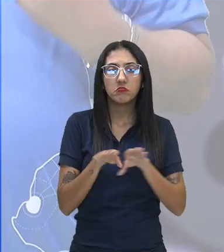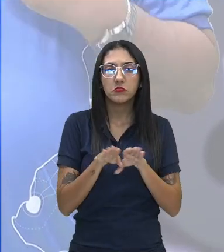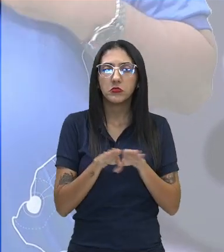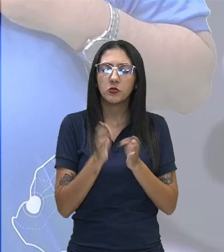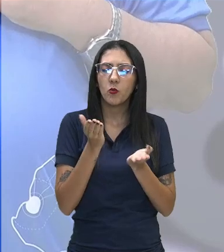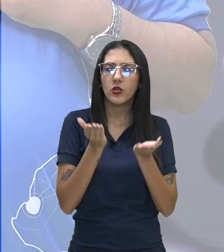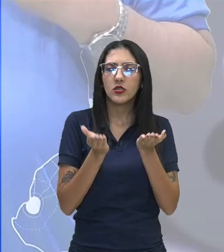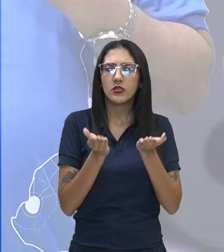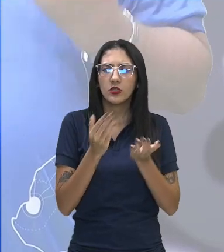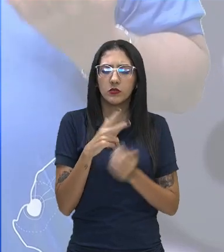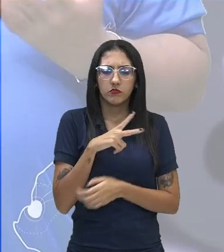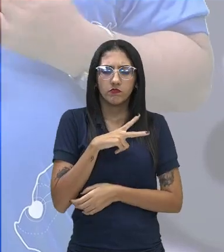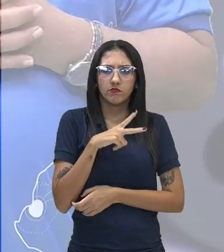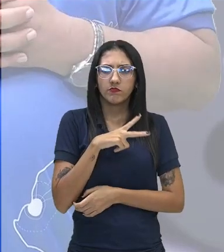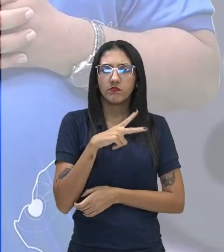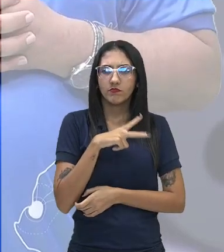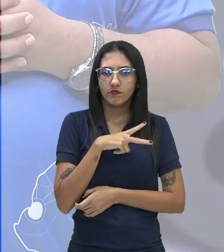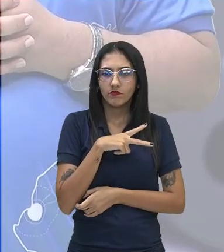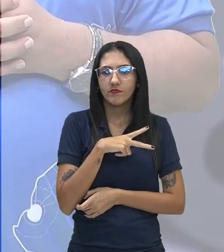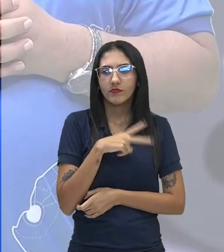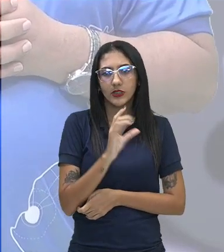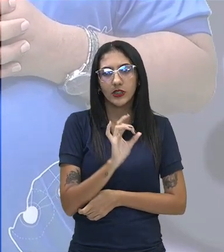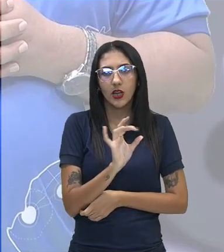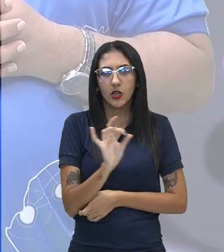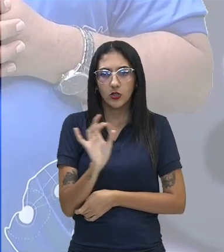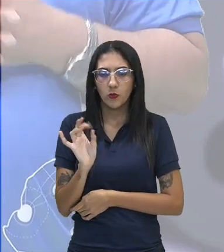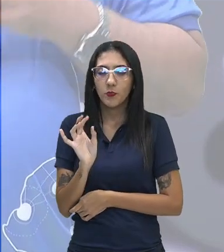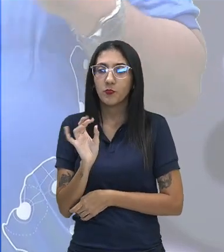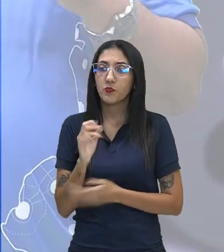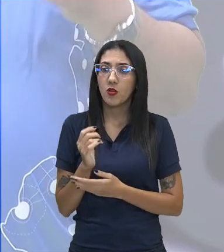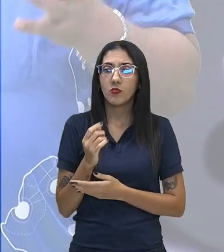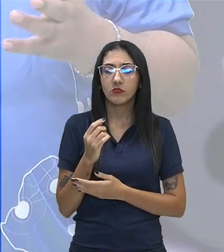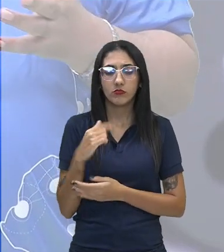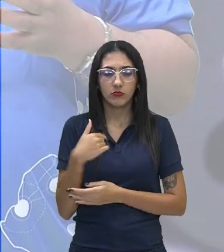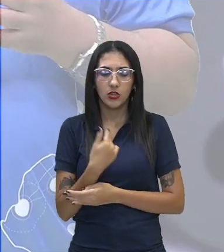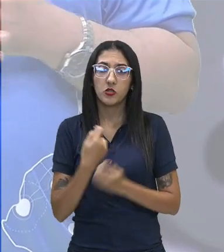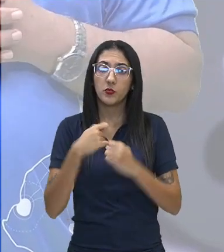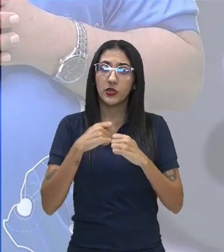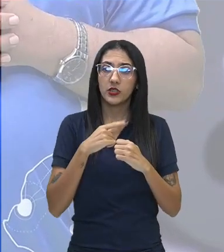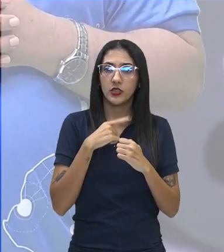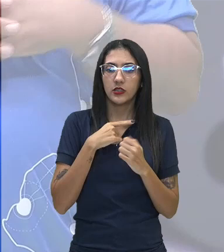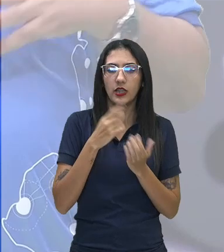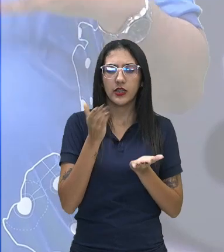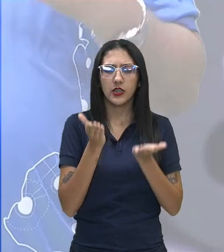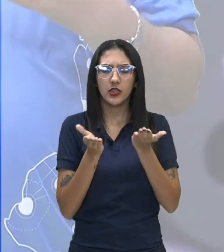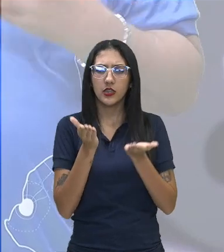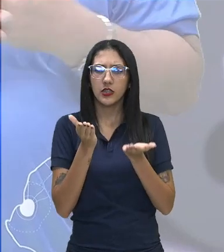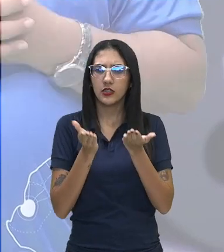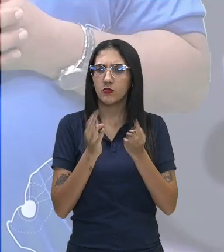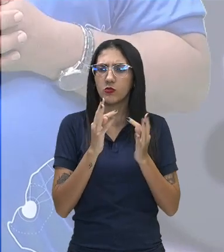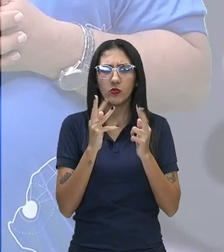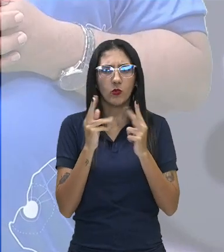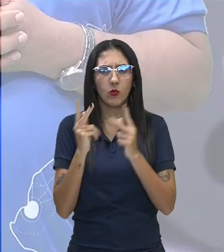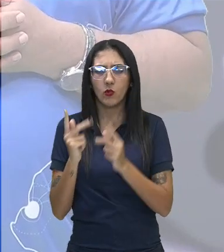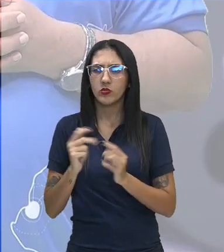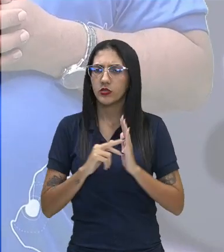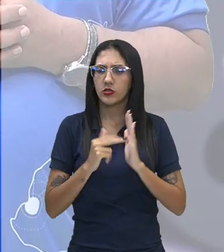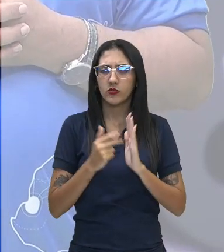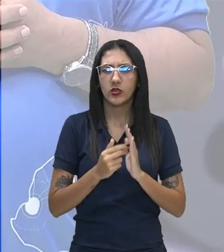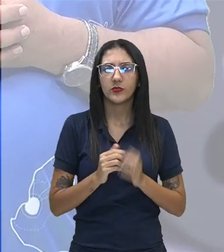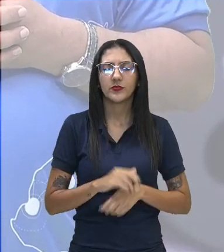pessoal, íntimo, particular. Precisamos ser pessoas equilibradas em todos os sentidos, e o Yang representa